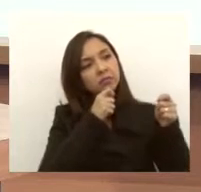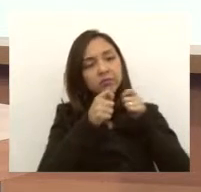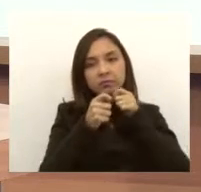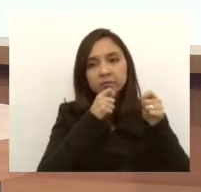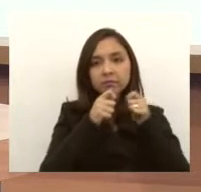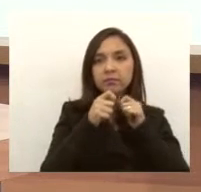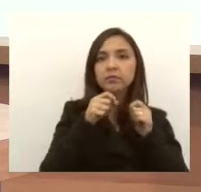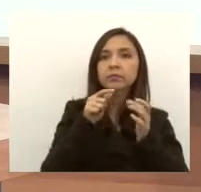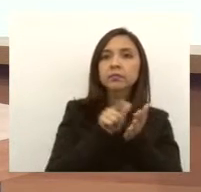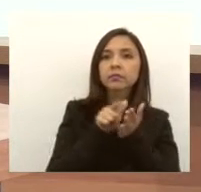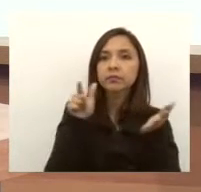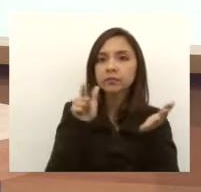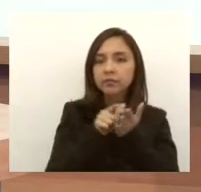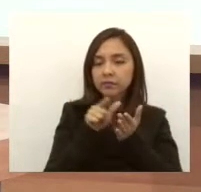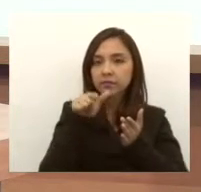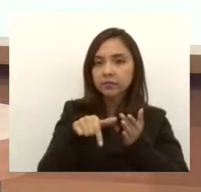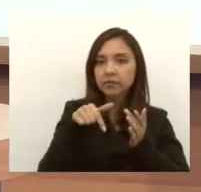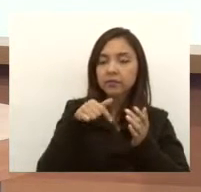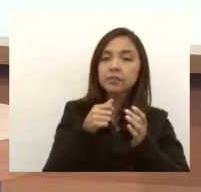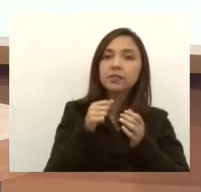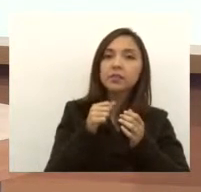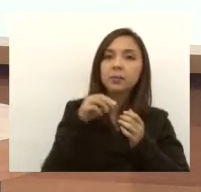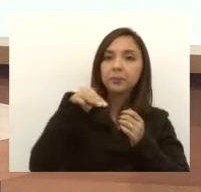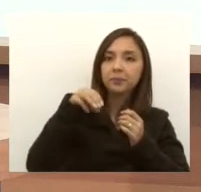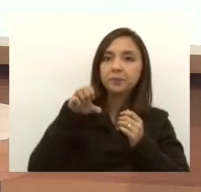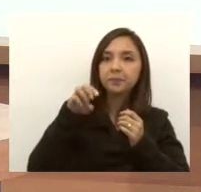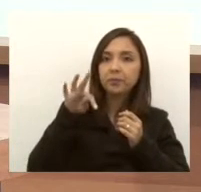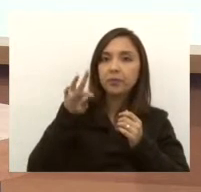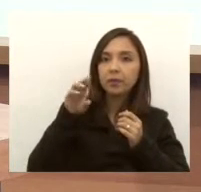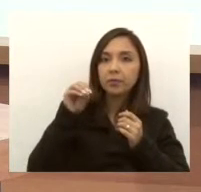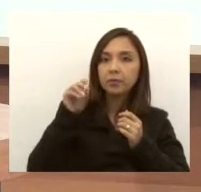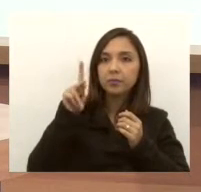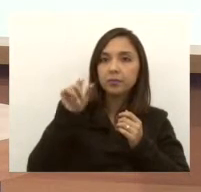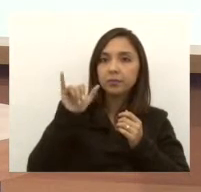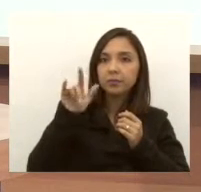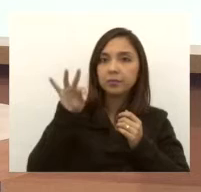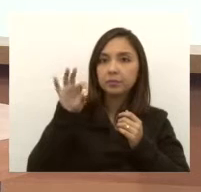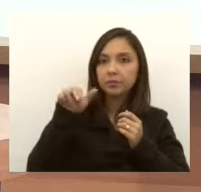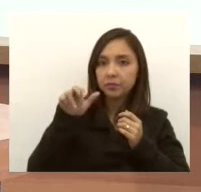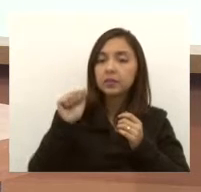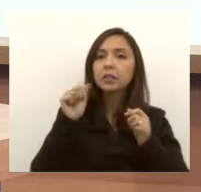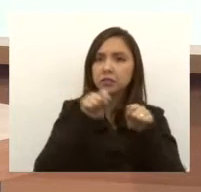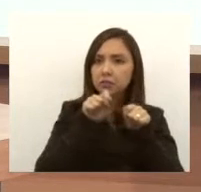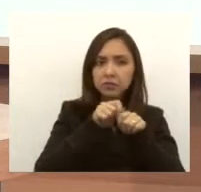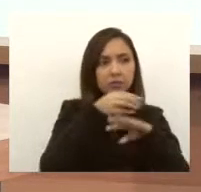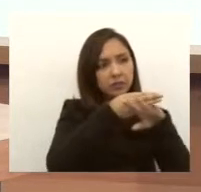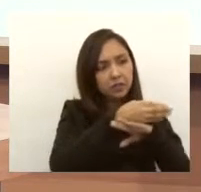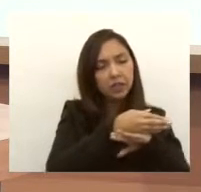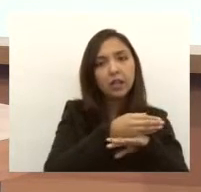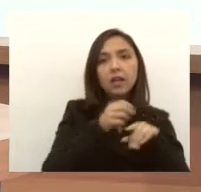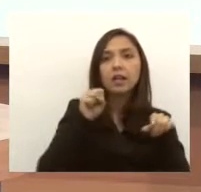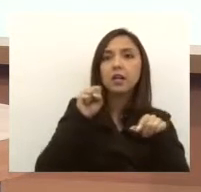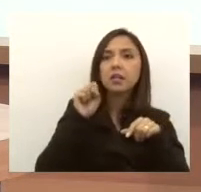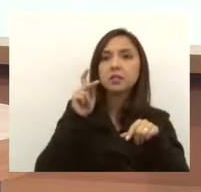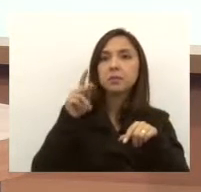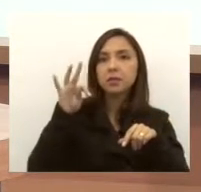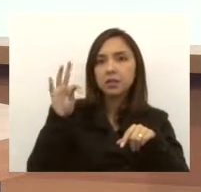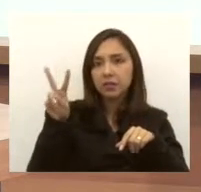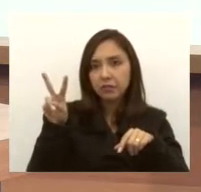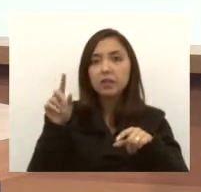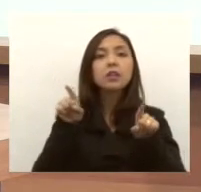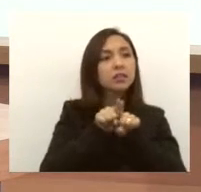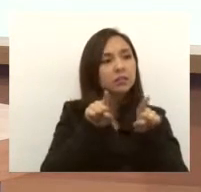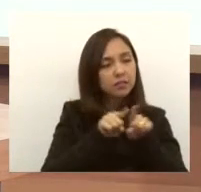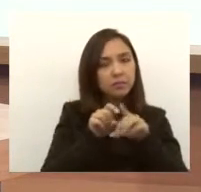que a Folha Metropolitana fez. Na sequência, nós conseguimos uma pauta também com o SPTV, que foi lá e